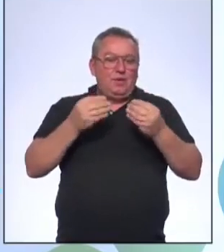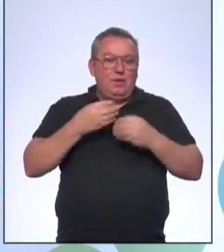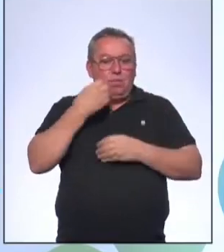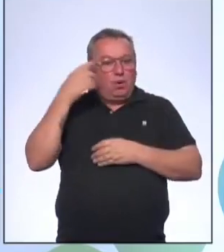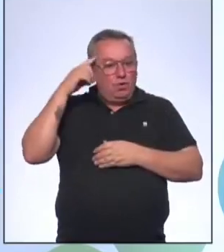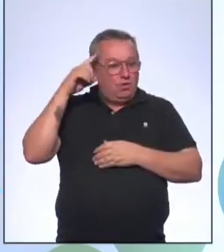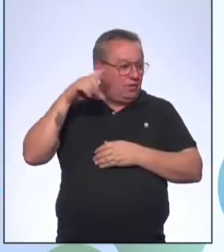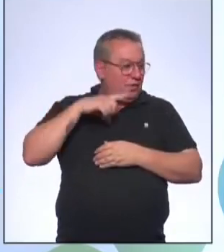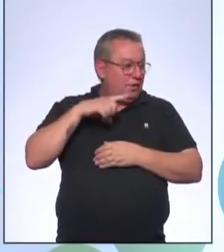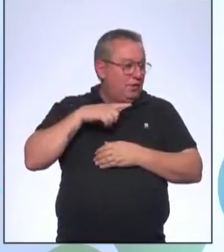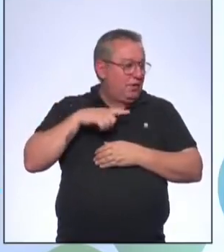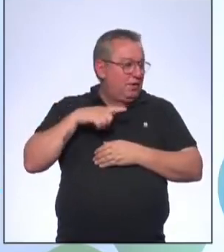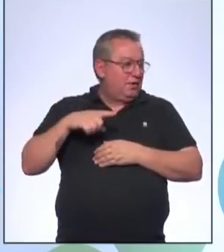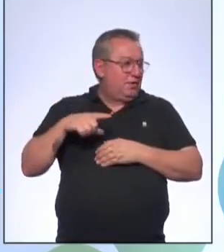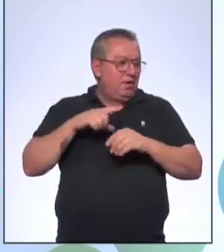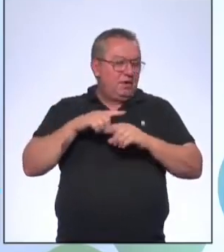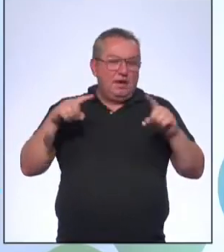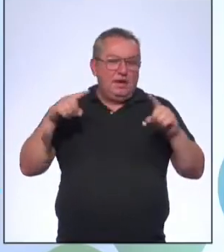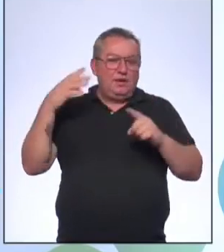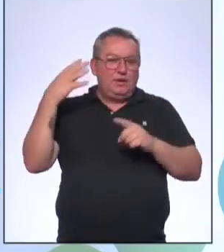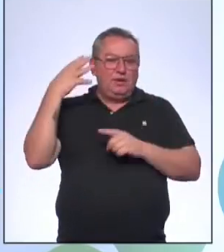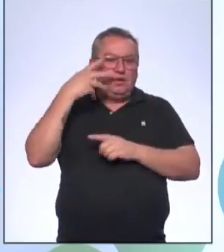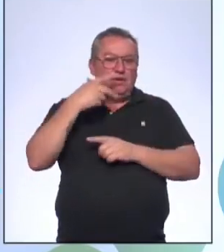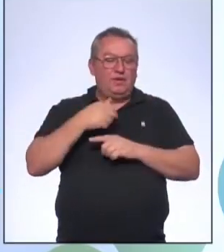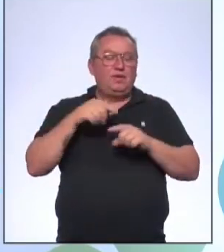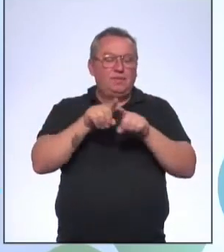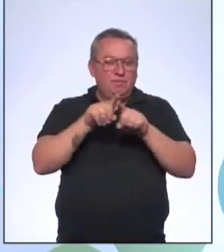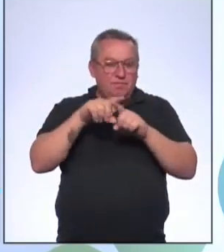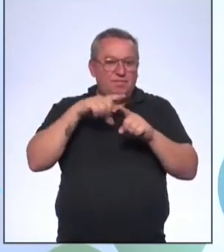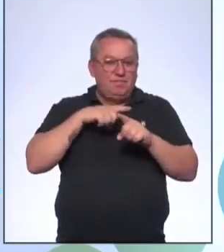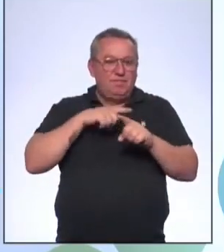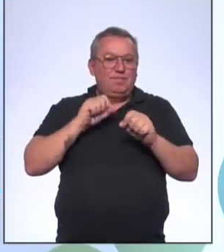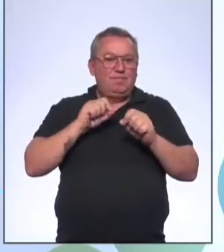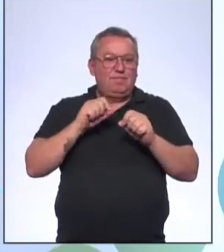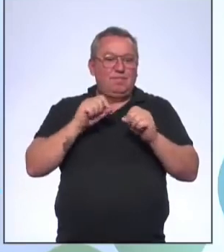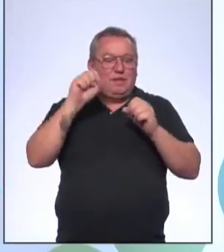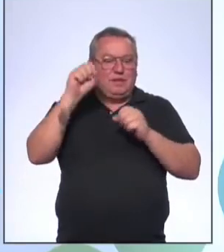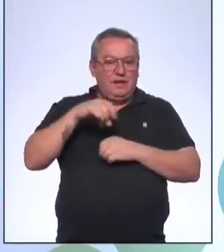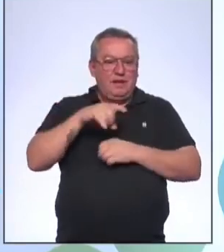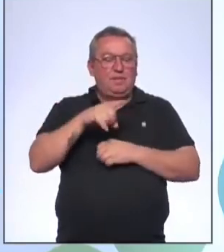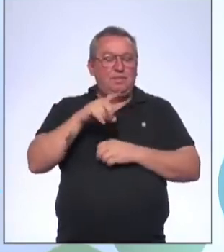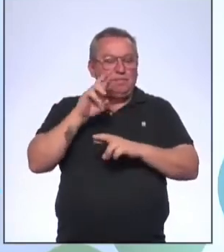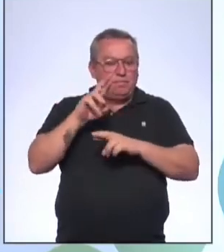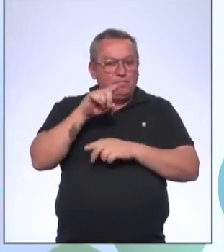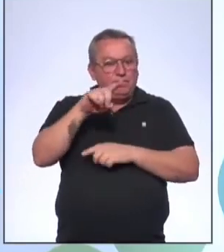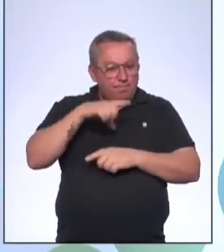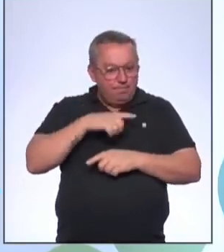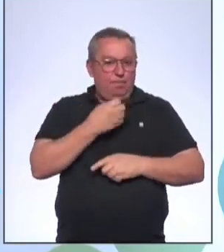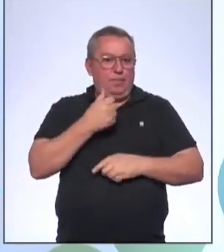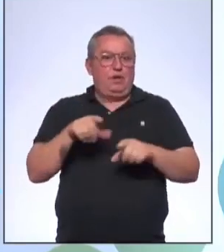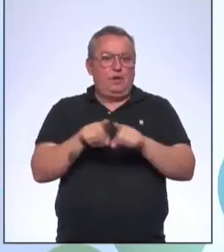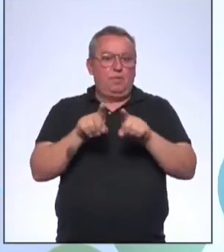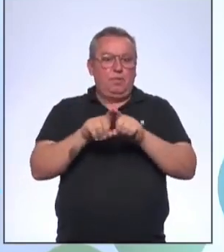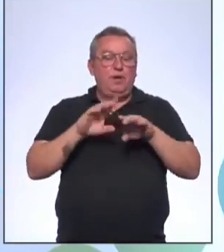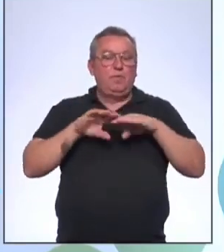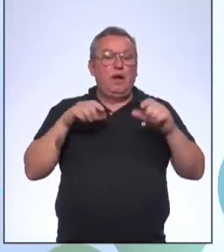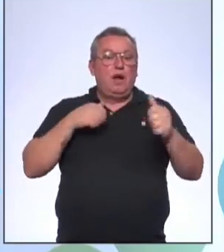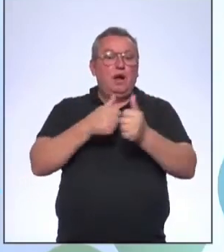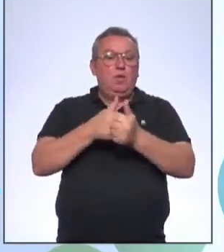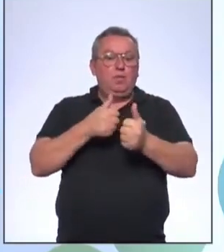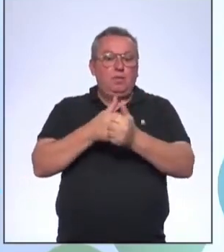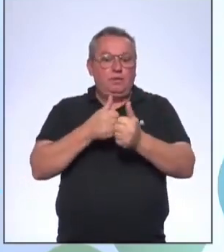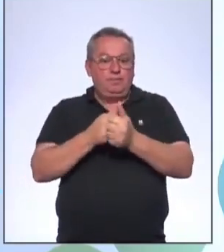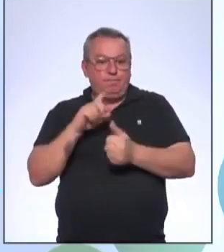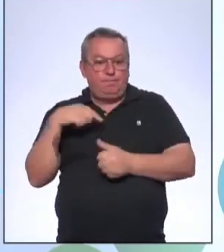se estamos bem. Gabriele, muito obrigada. Estamos bem, sim. Esperamos que vocês também estejam bem para acompanhar